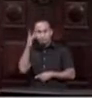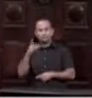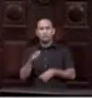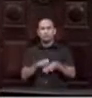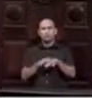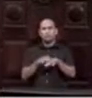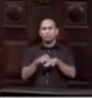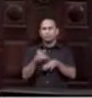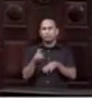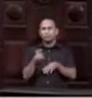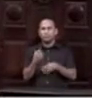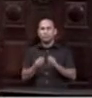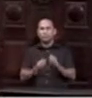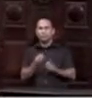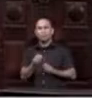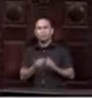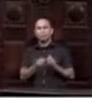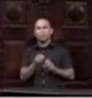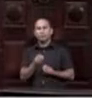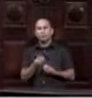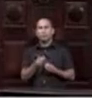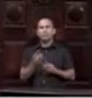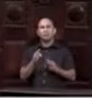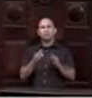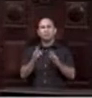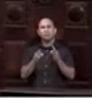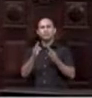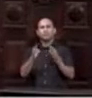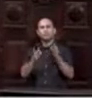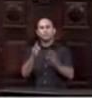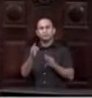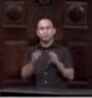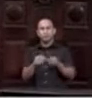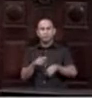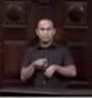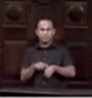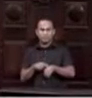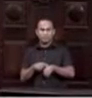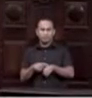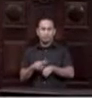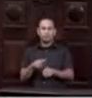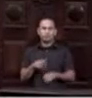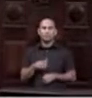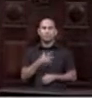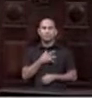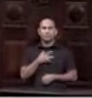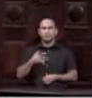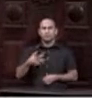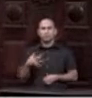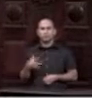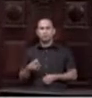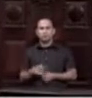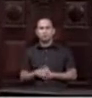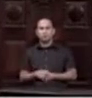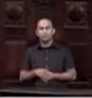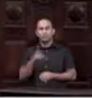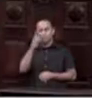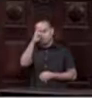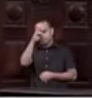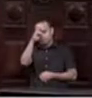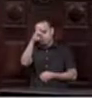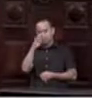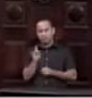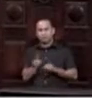não têm acesso a tecnologias mais avançadas na área de saúde, que estão concentradas no Hospital Pedro